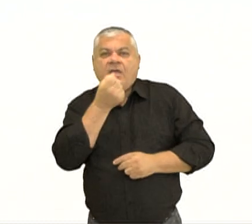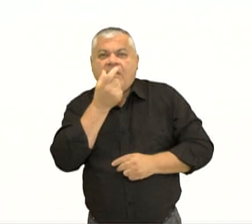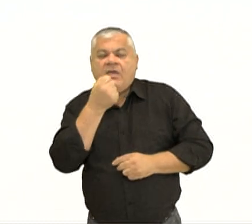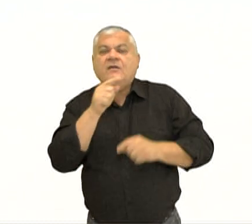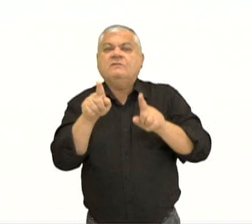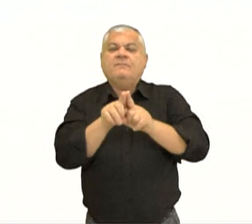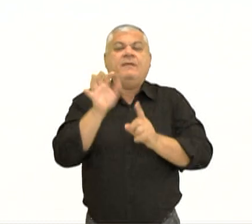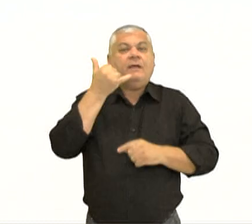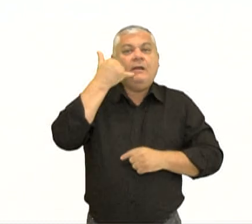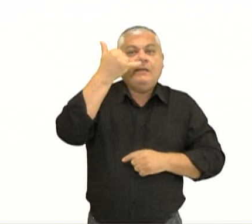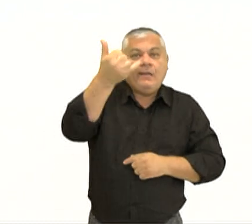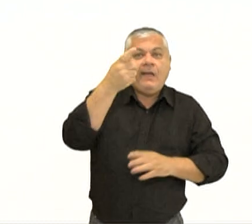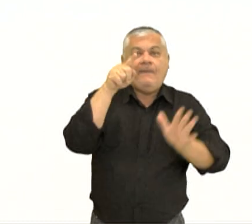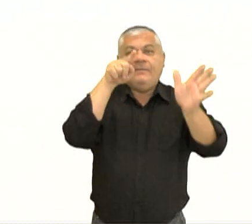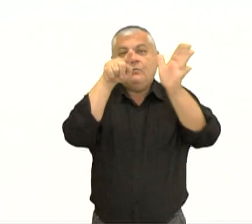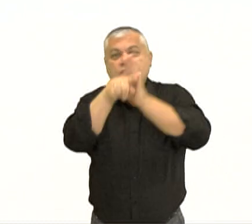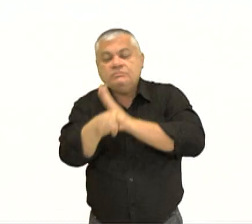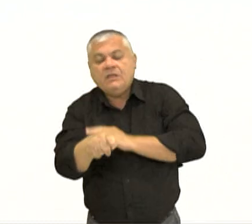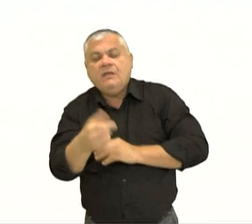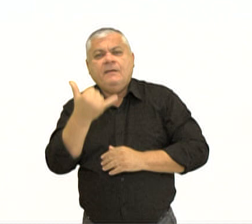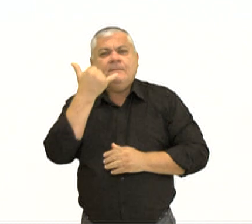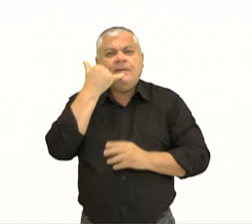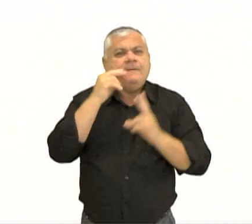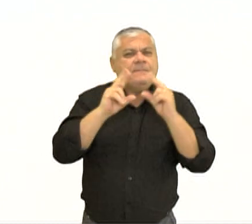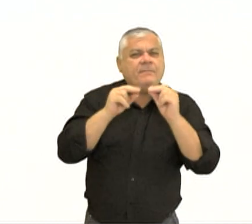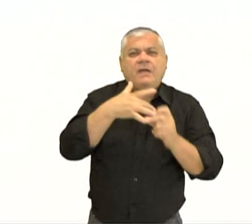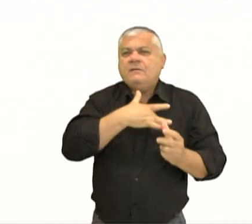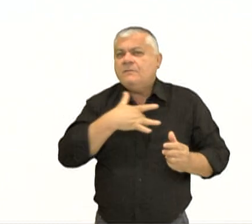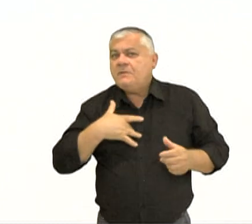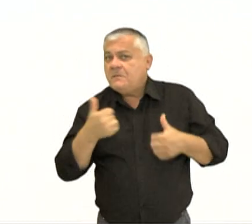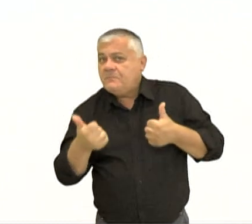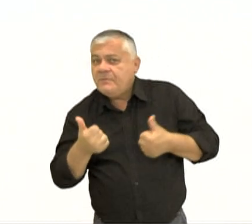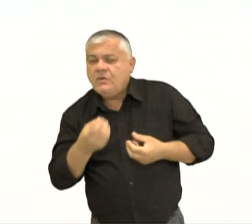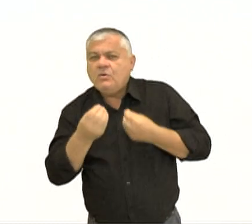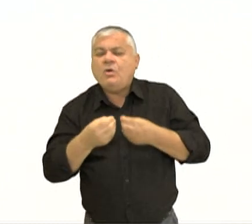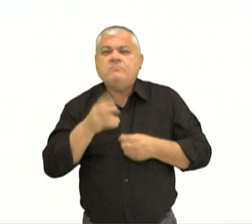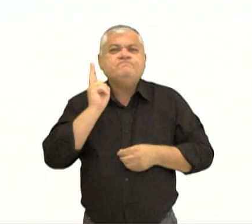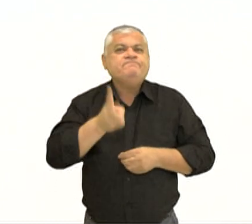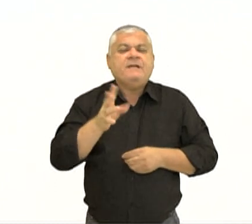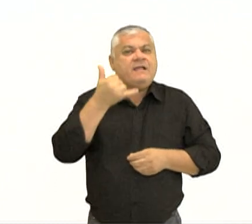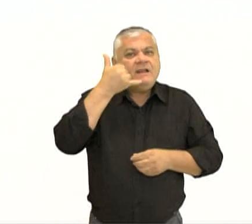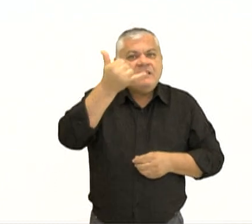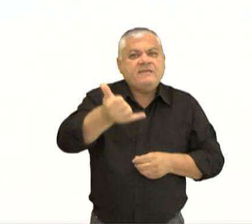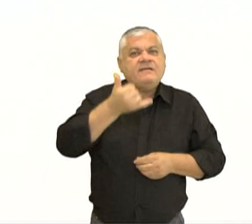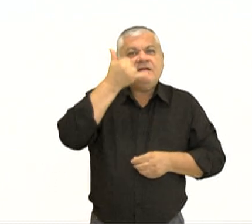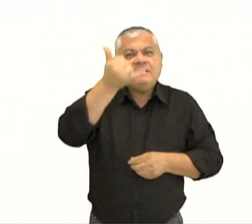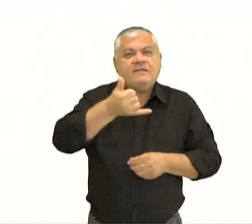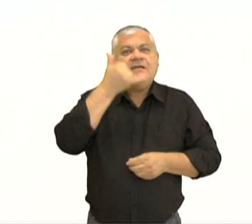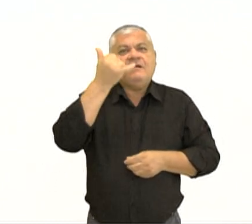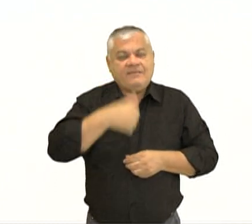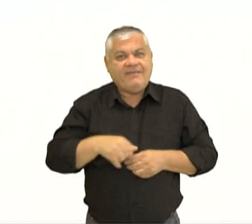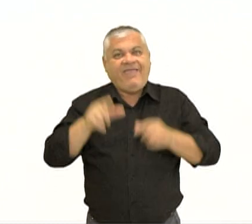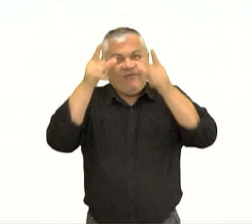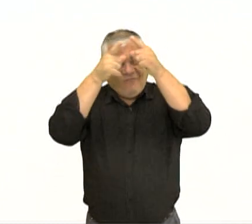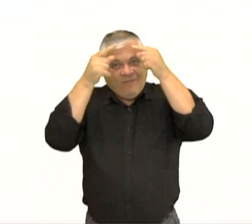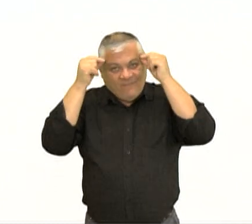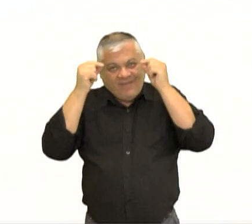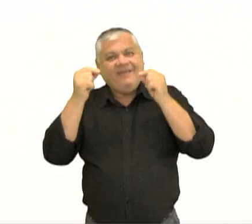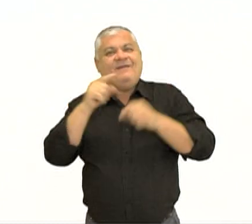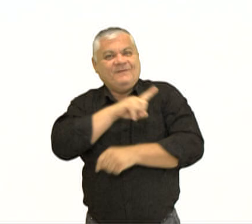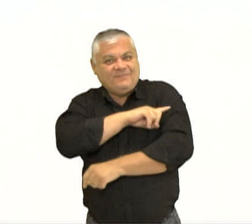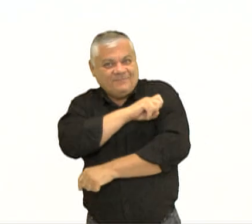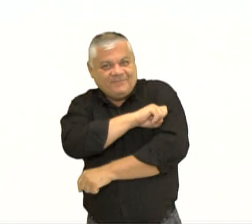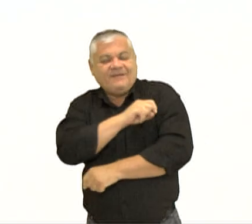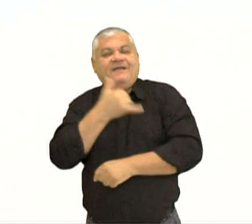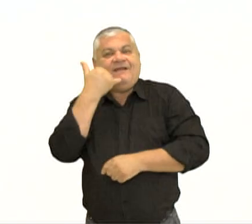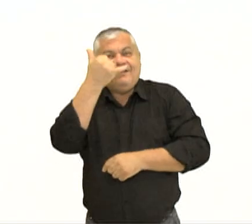te ligar, entrar em contato, te avaliar, né? Para ter certeza de que depois desses 6 meses aí, você